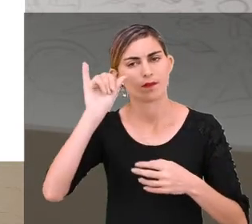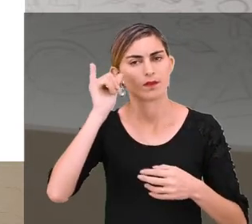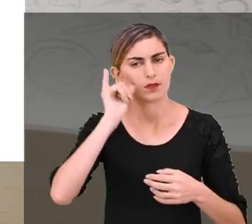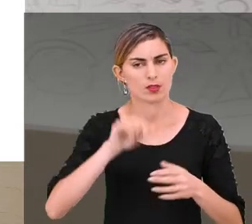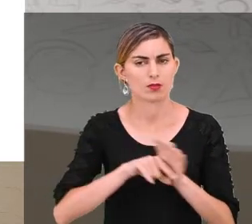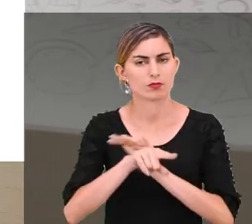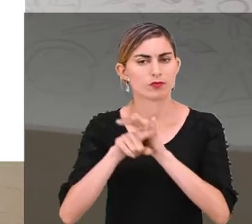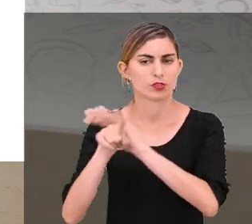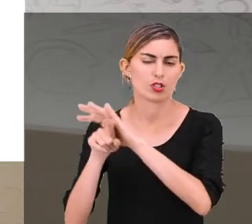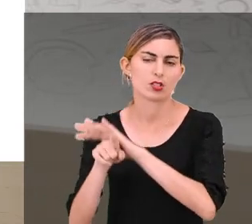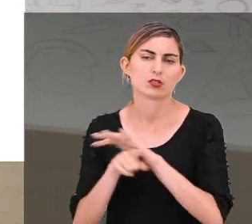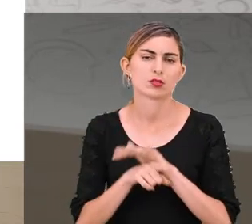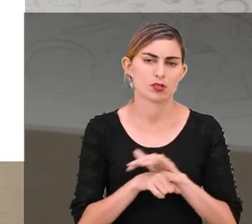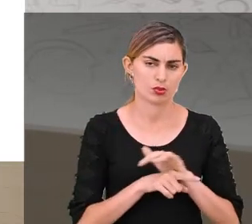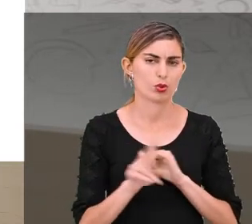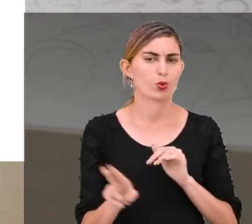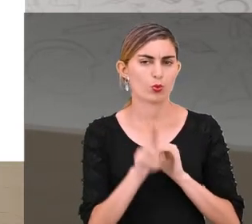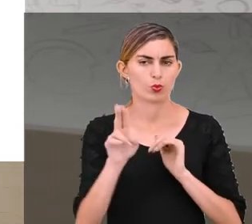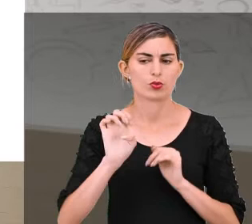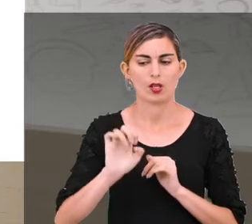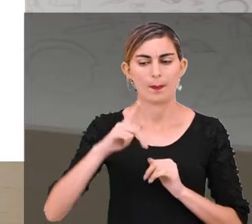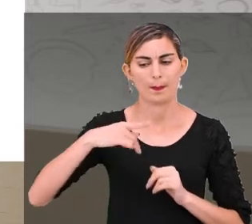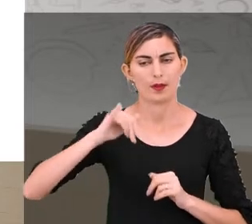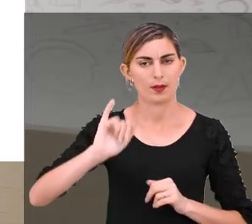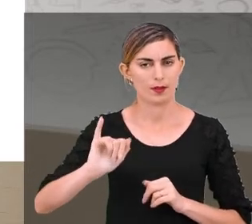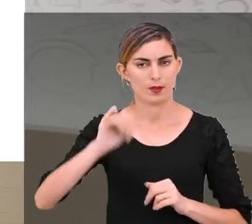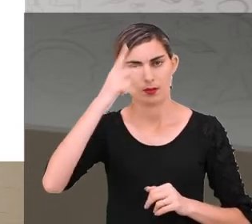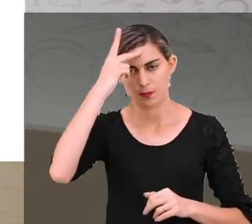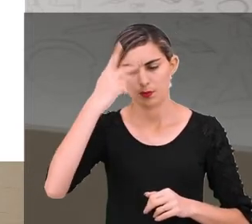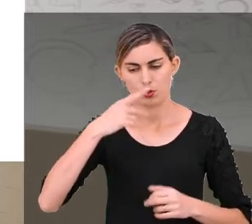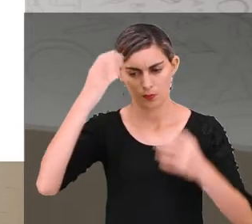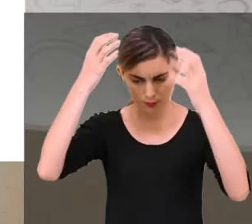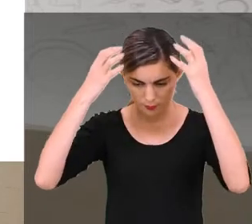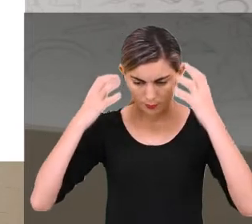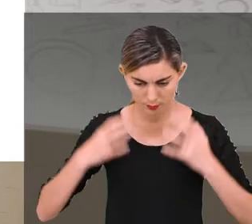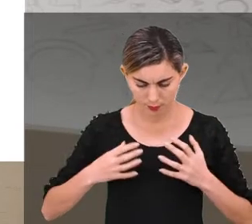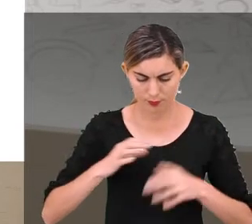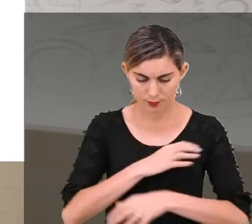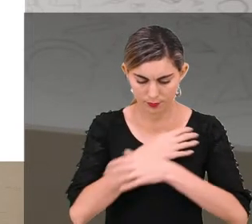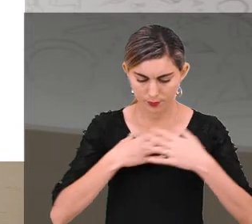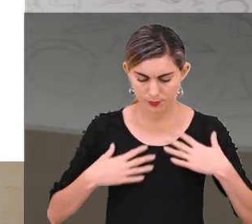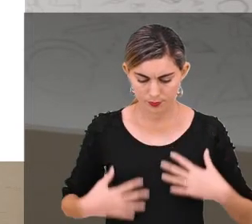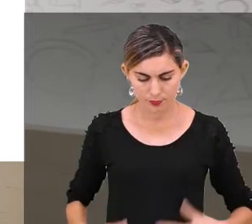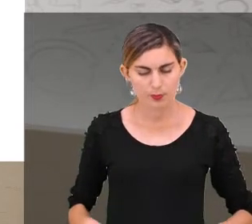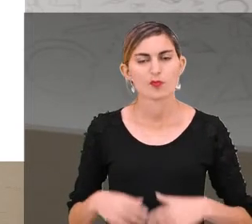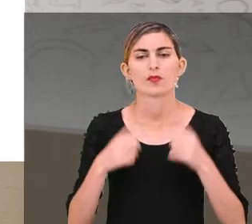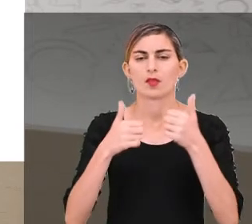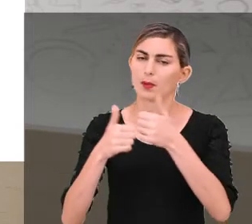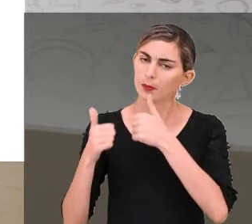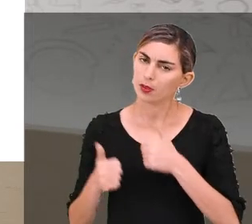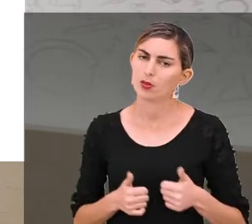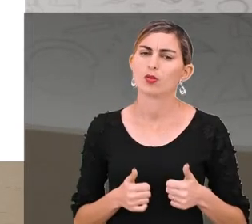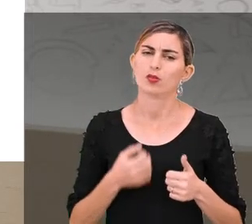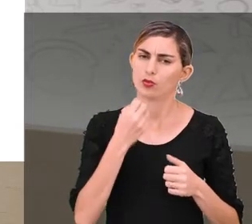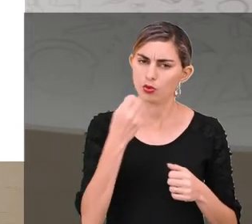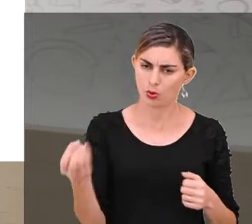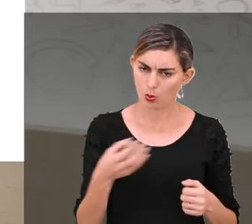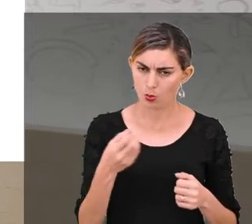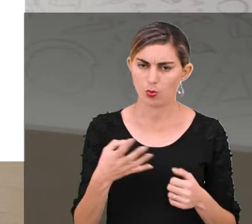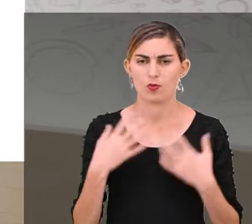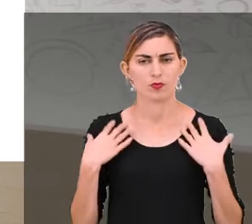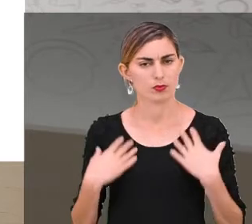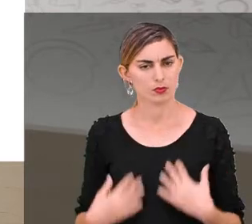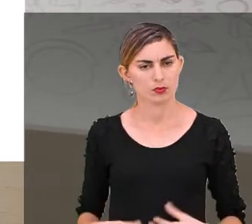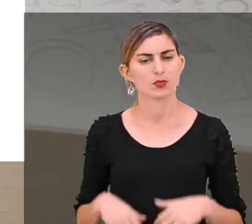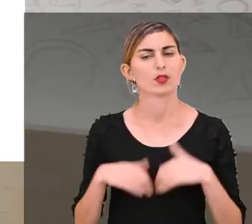e também a fiscalização do uso do EPI, se está adequado, se o EPI ele está em boas condições de